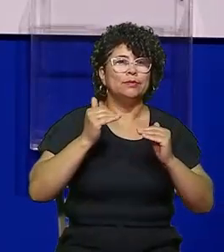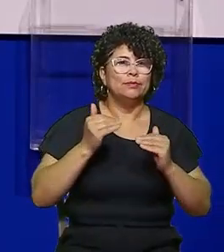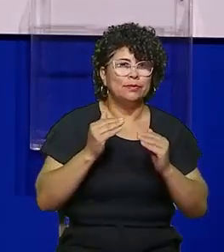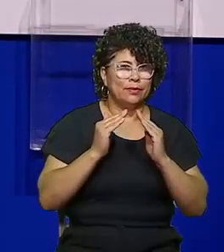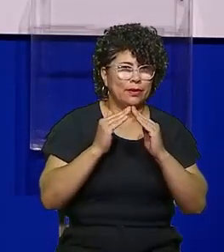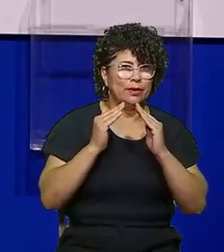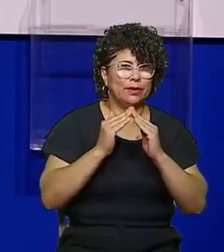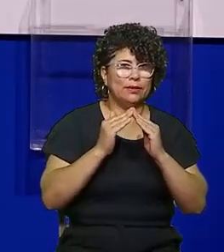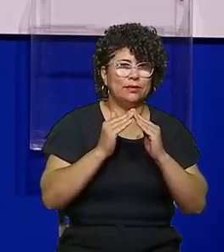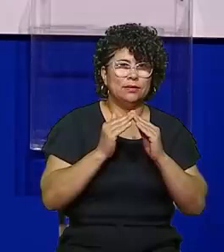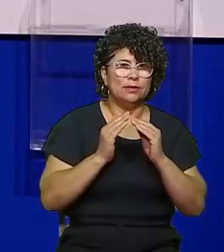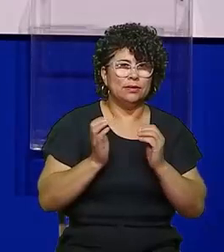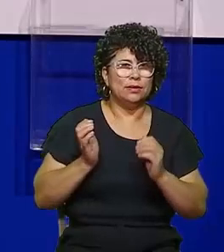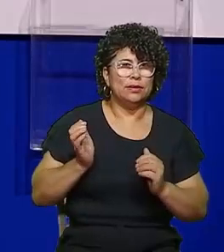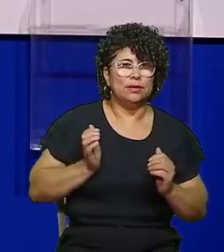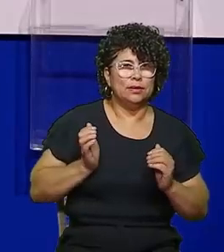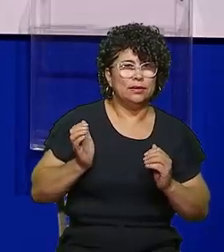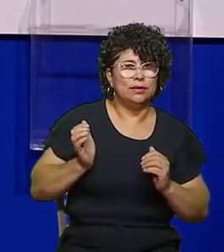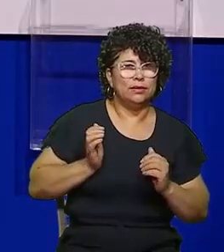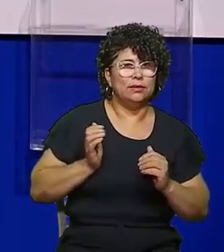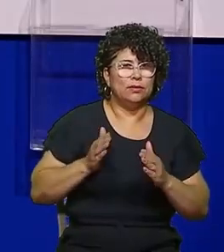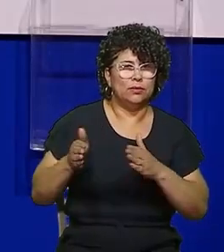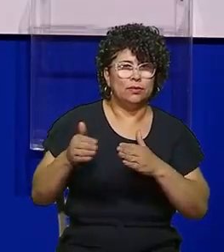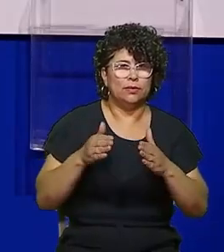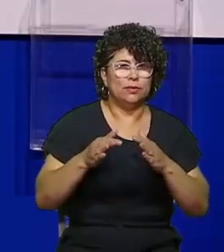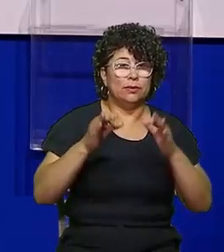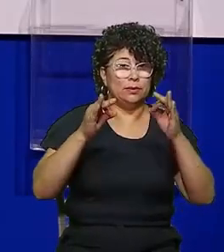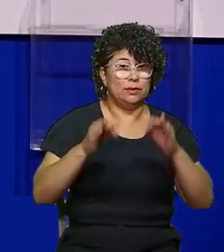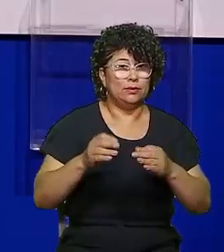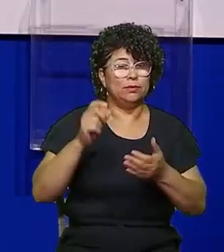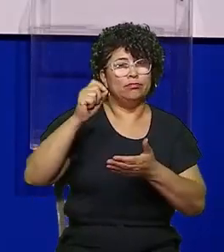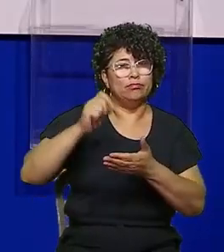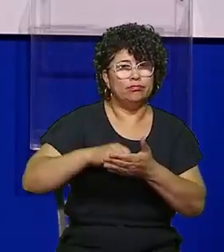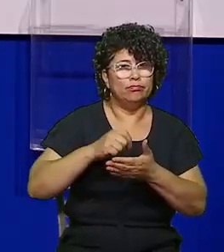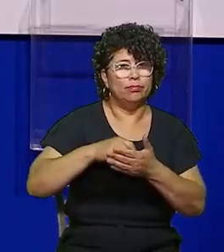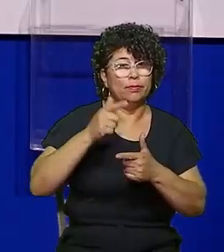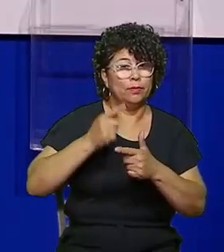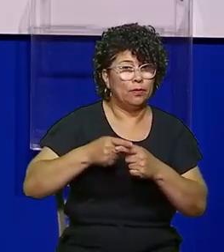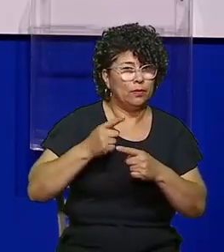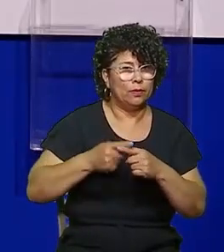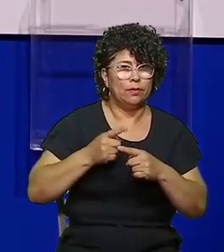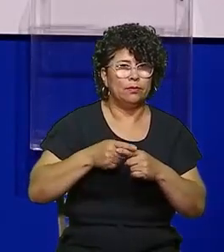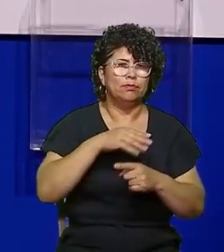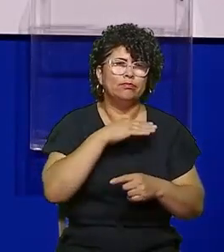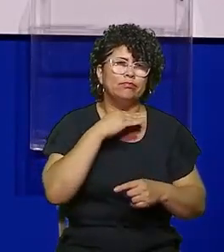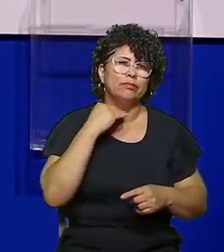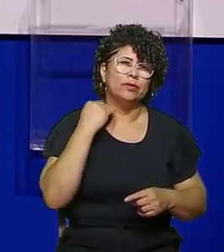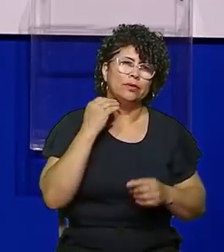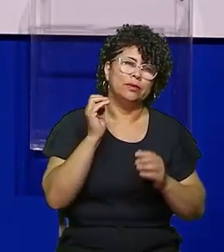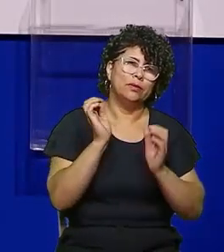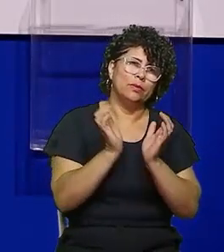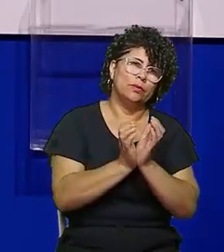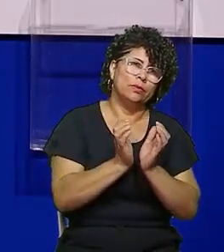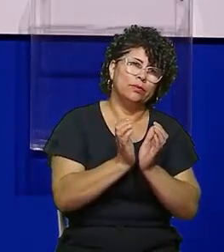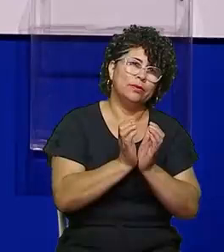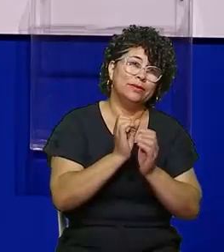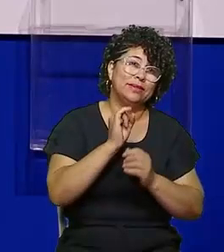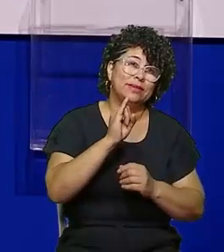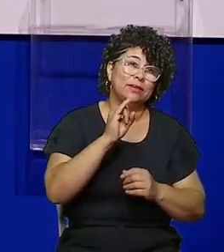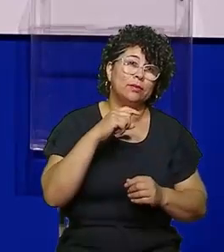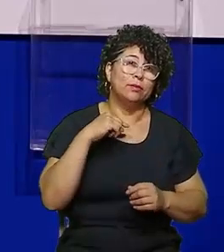caminho traçado. Por que morrer em conjunto? E se todos nós